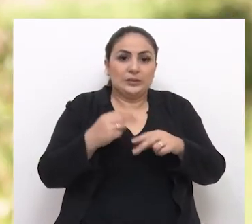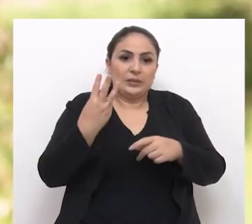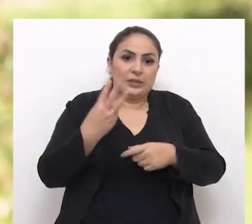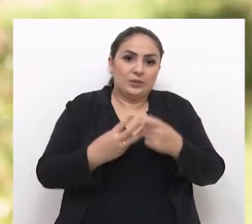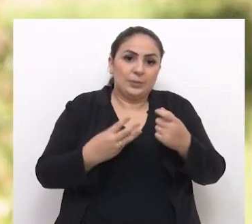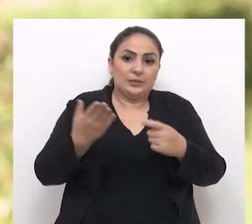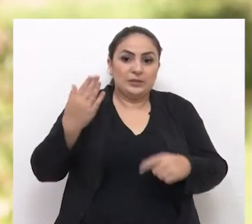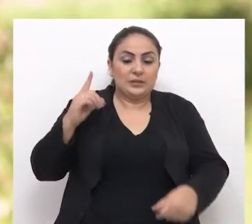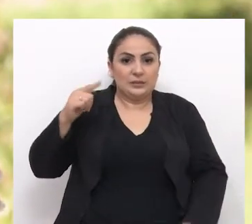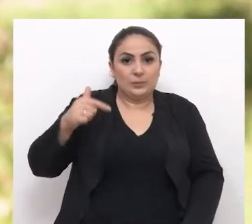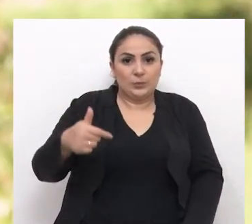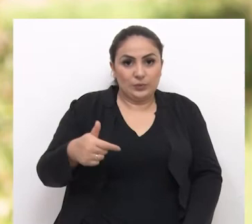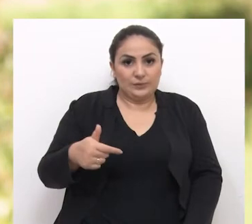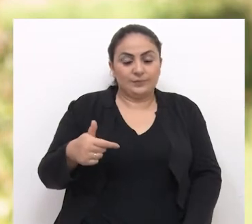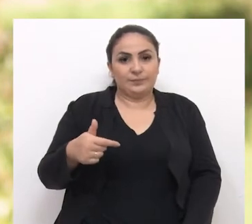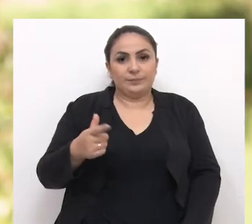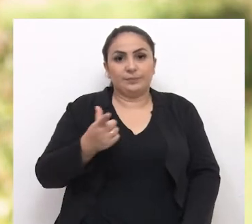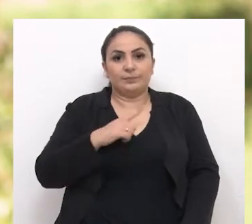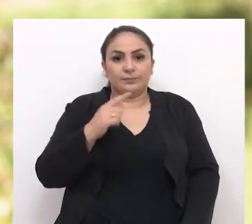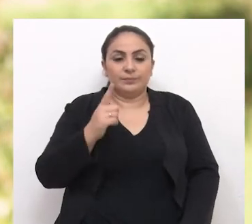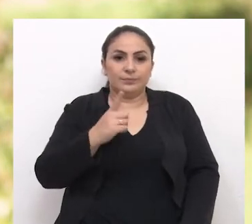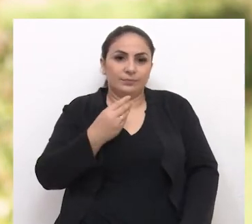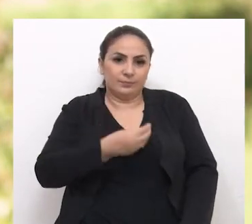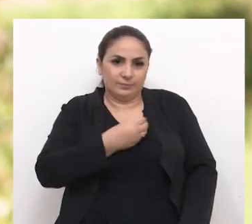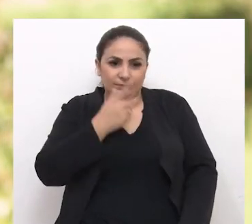há 3 meses atrás,